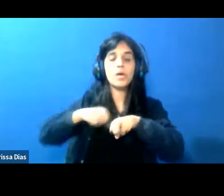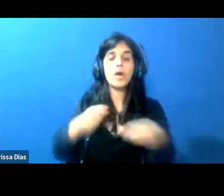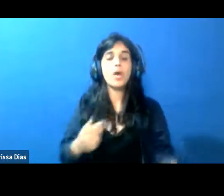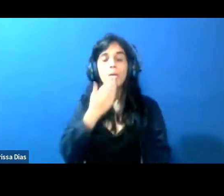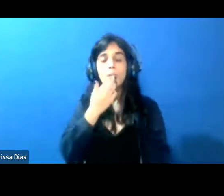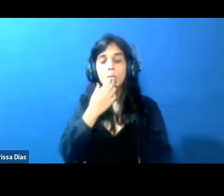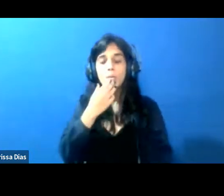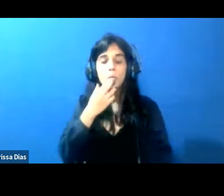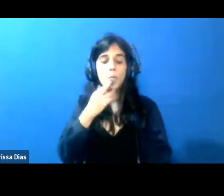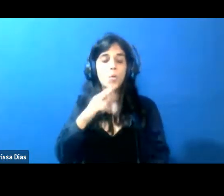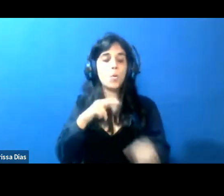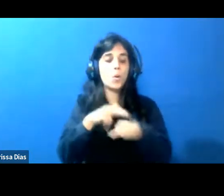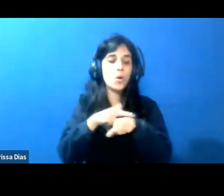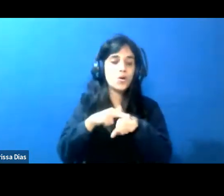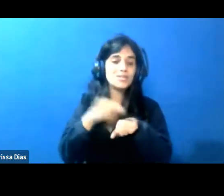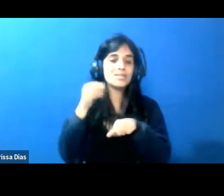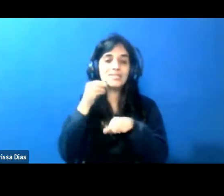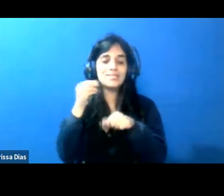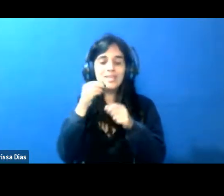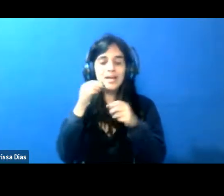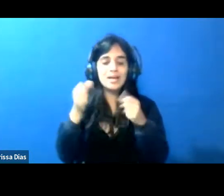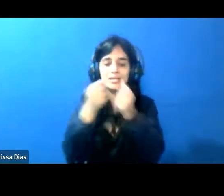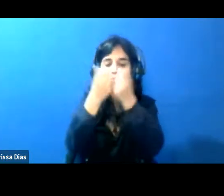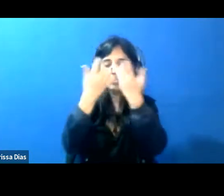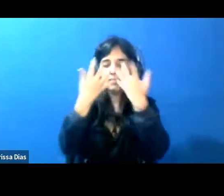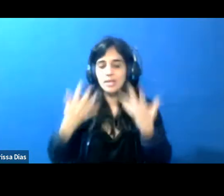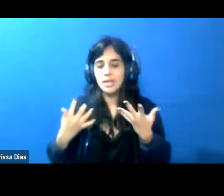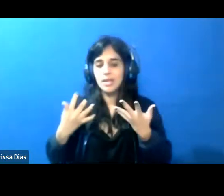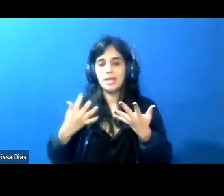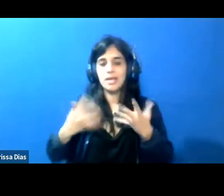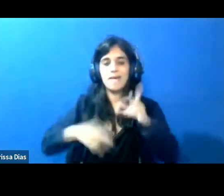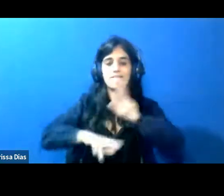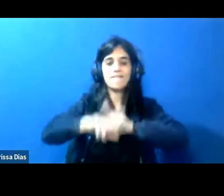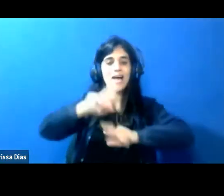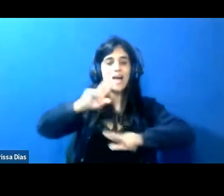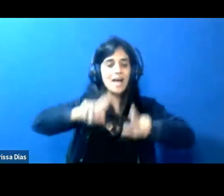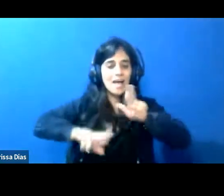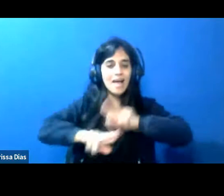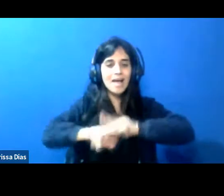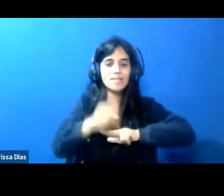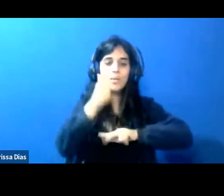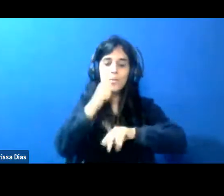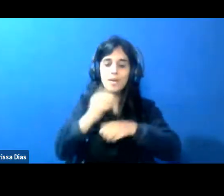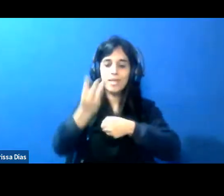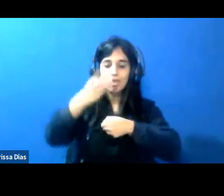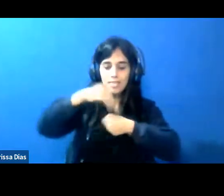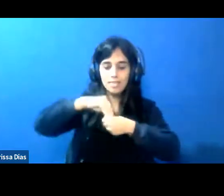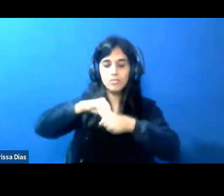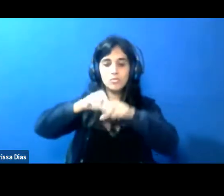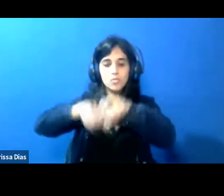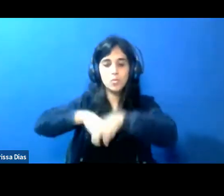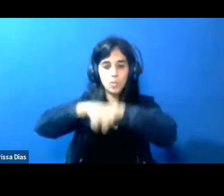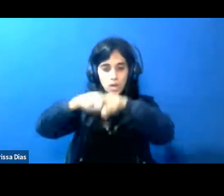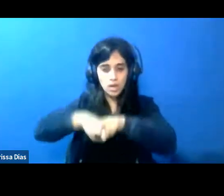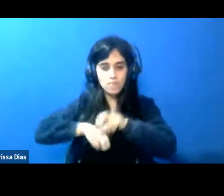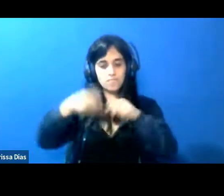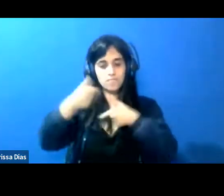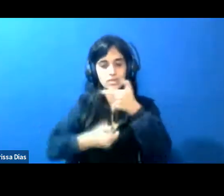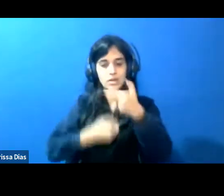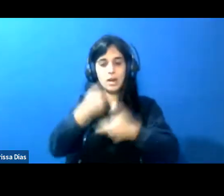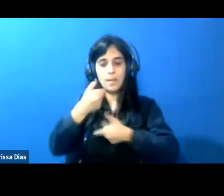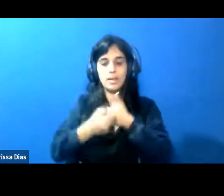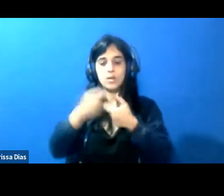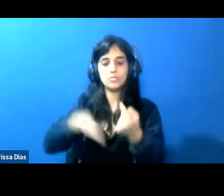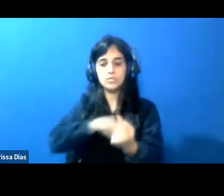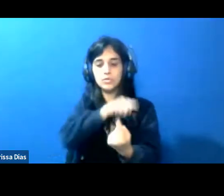tentando dar conta um pouquinho da diversidade das mulheres do campo, das águas e das florestas na sua simbologia, com o alimento,